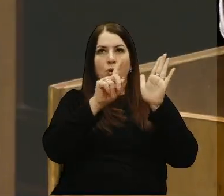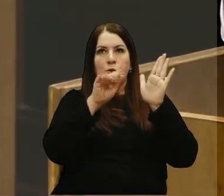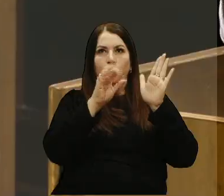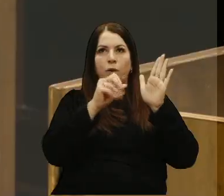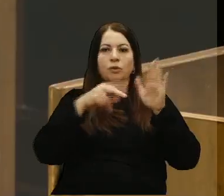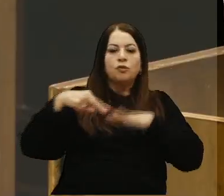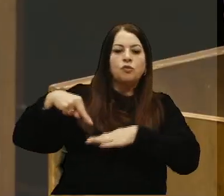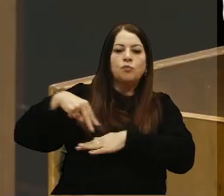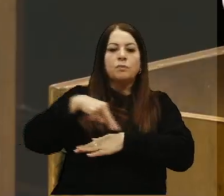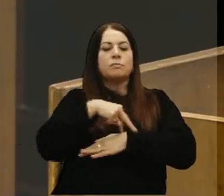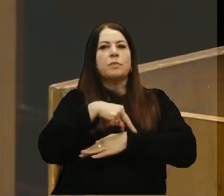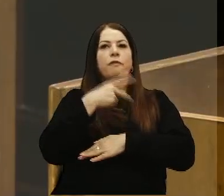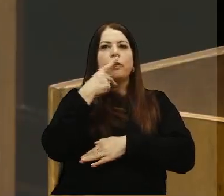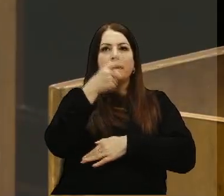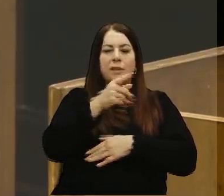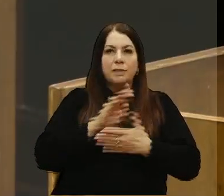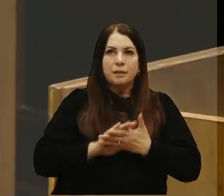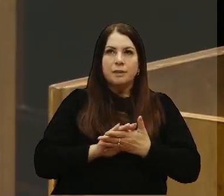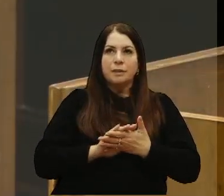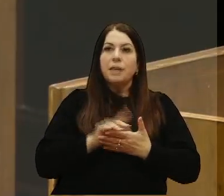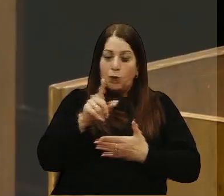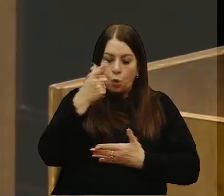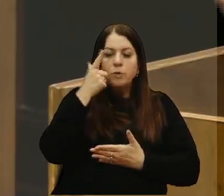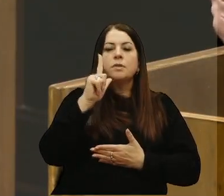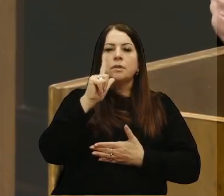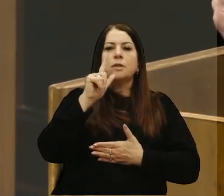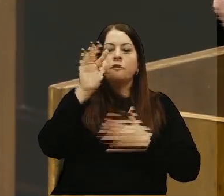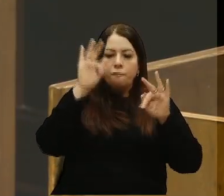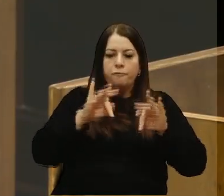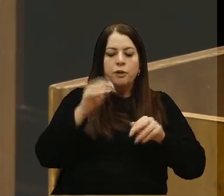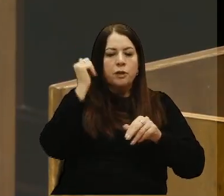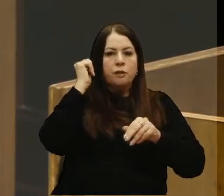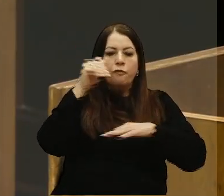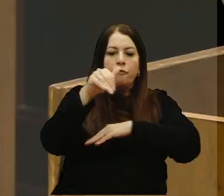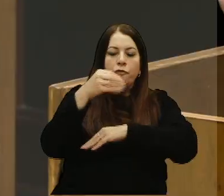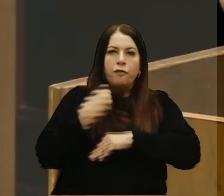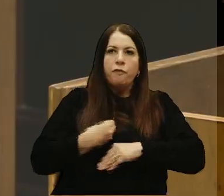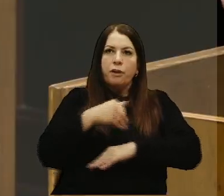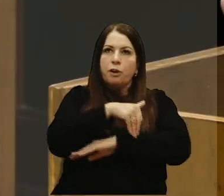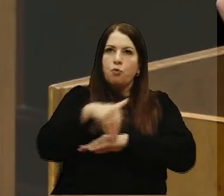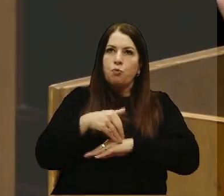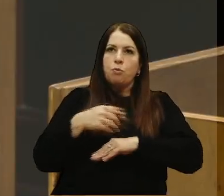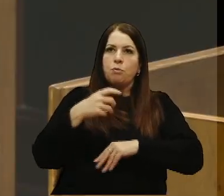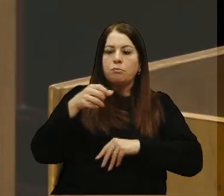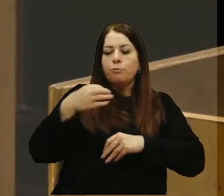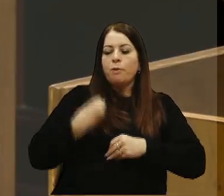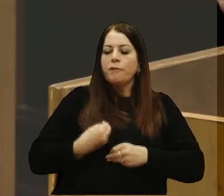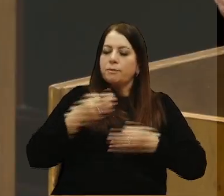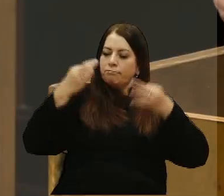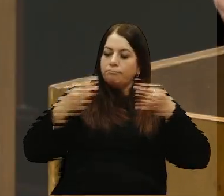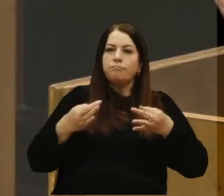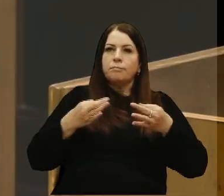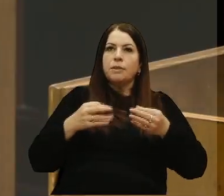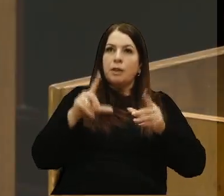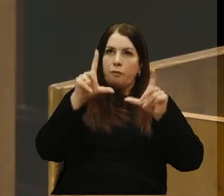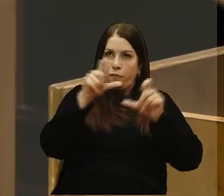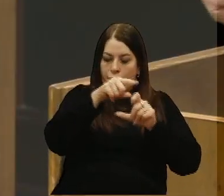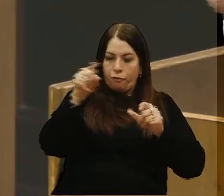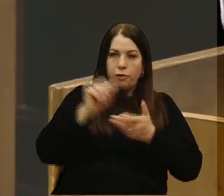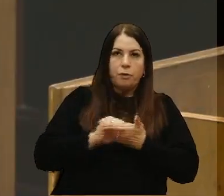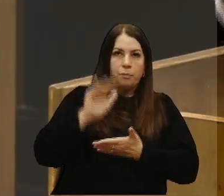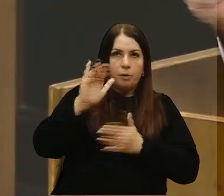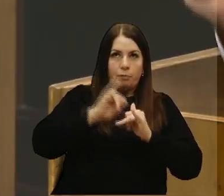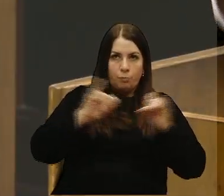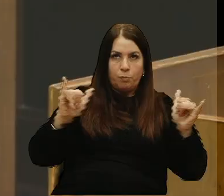desfilando e dizendo o seguinte, ele conseguiu sair das ruas com dignidade. Essa é a foto que eu quero ver o Jornal Pioneiro